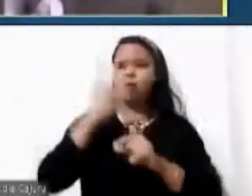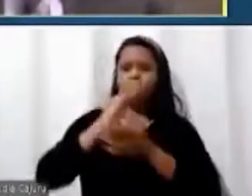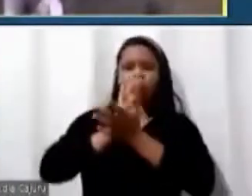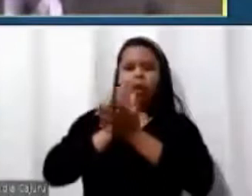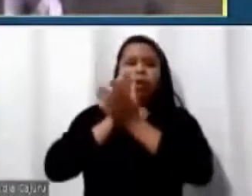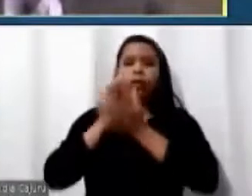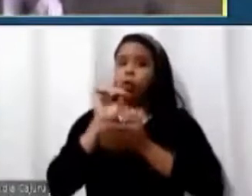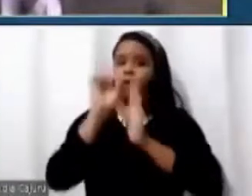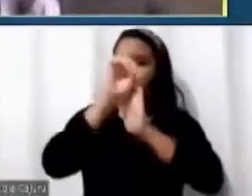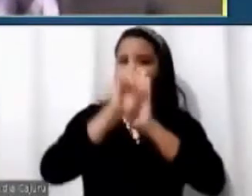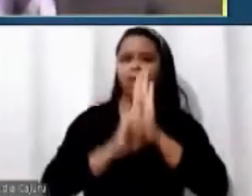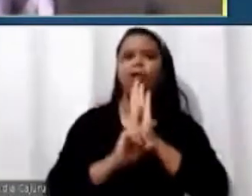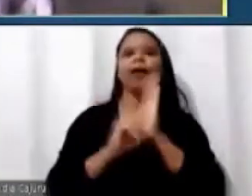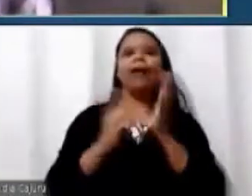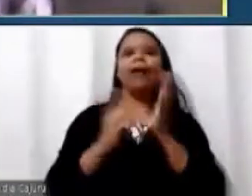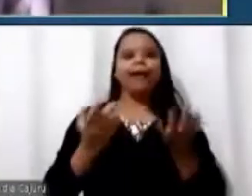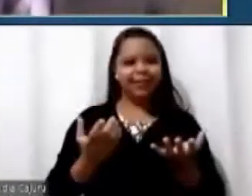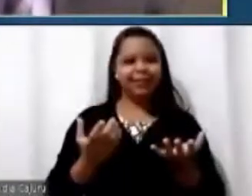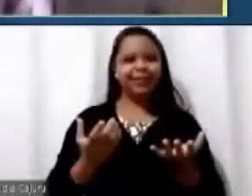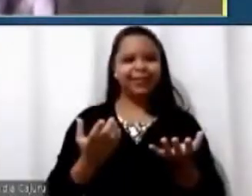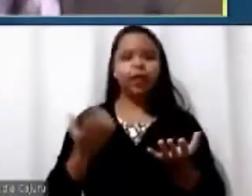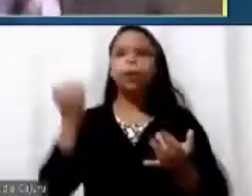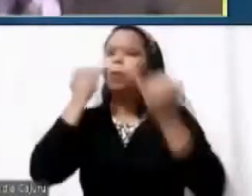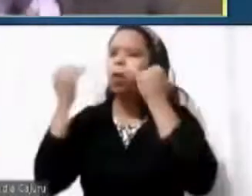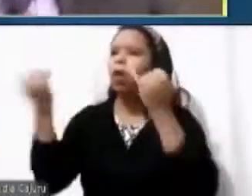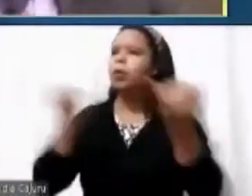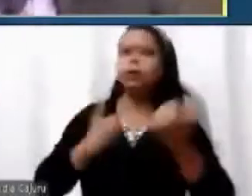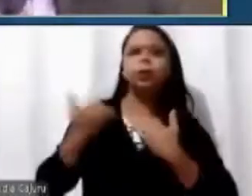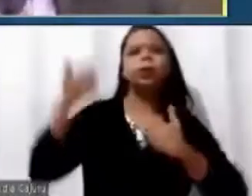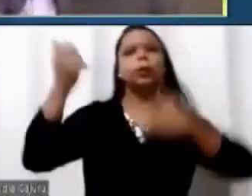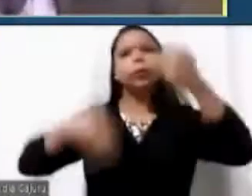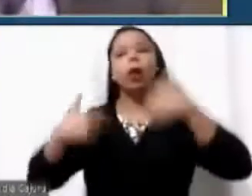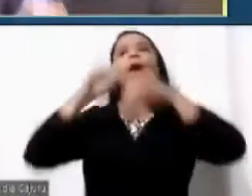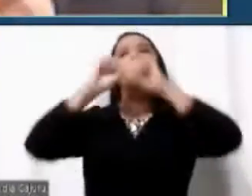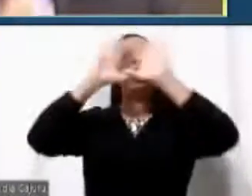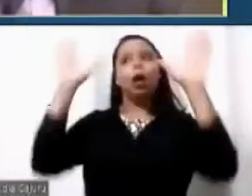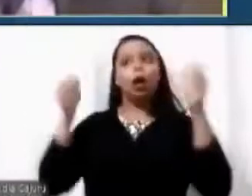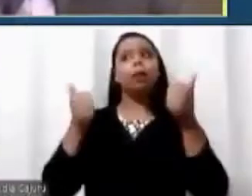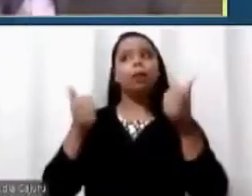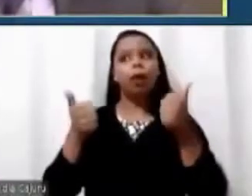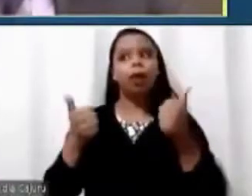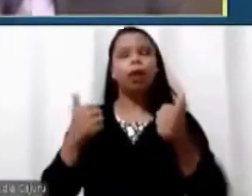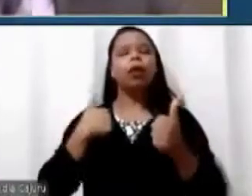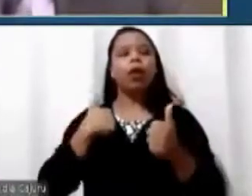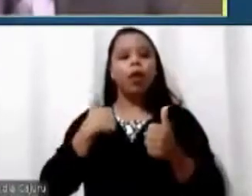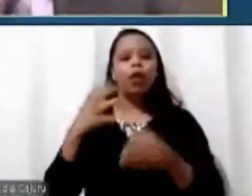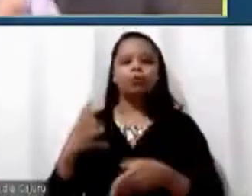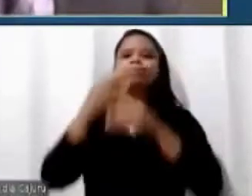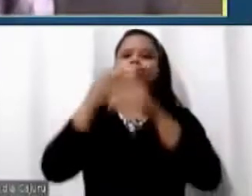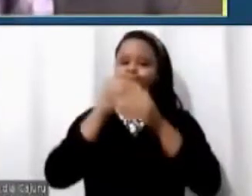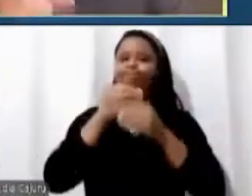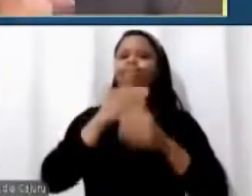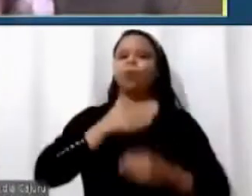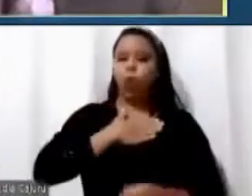à informação e do direito a não ser submetidos a tratamentos cruéis. Lembrar disso,